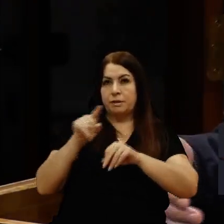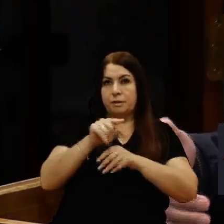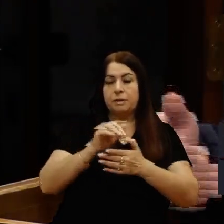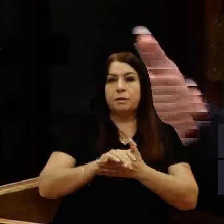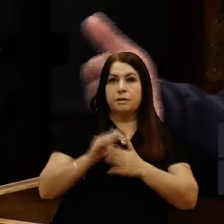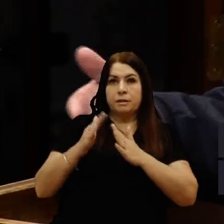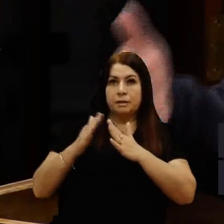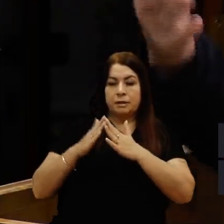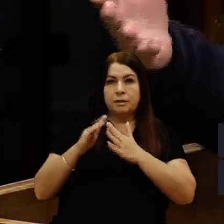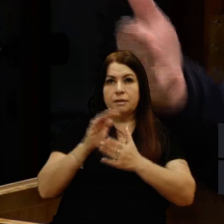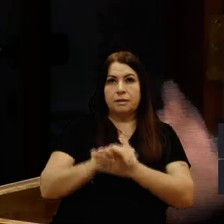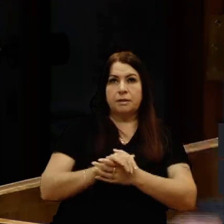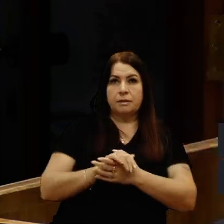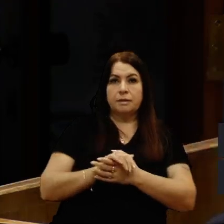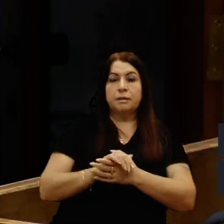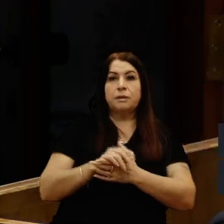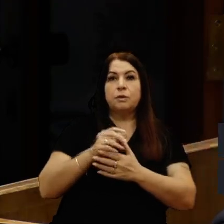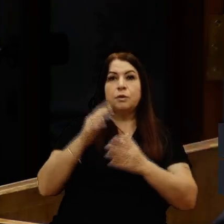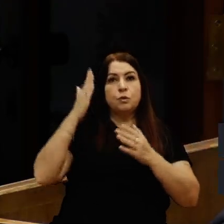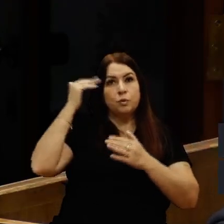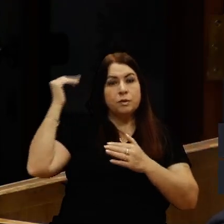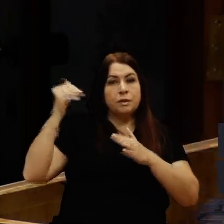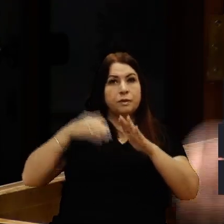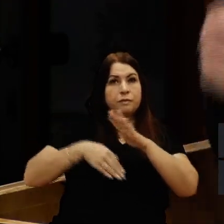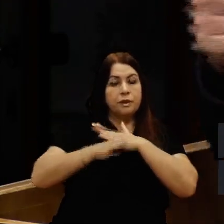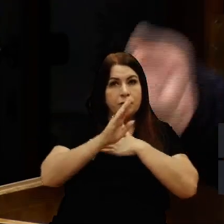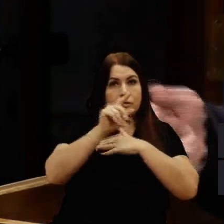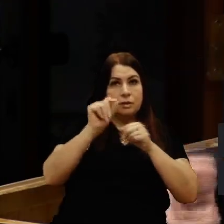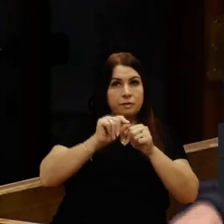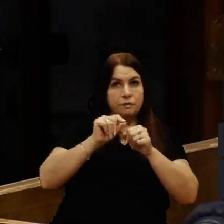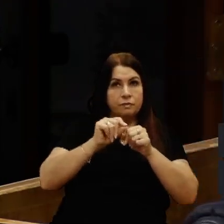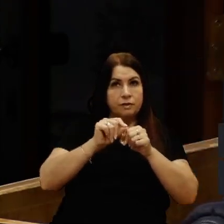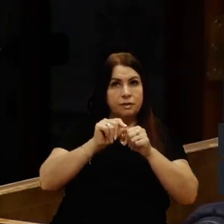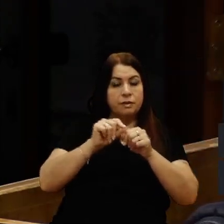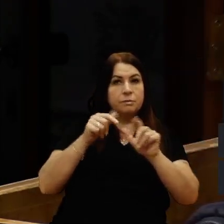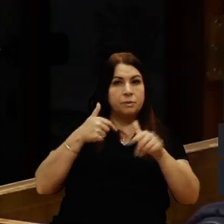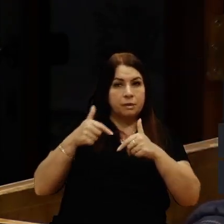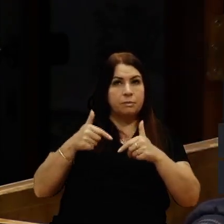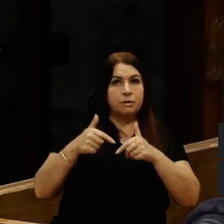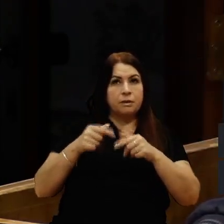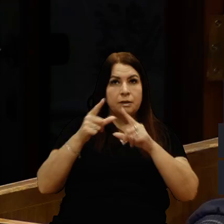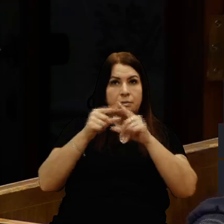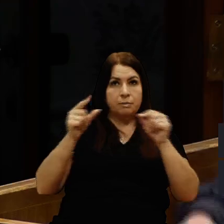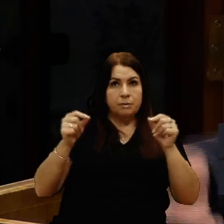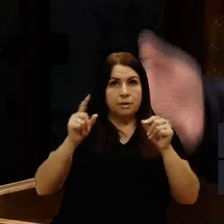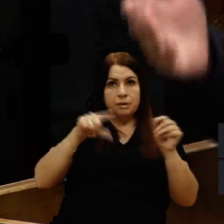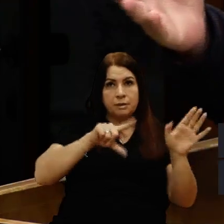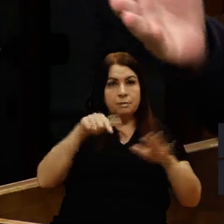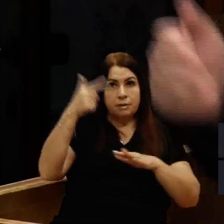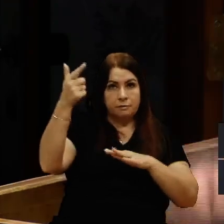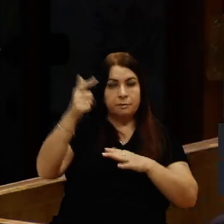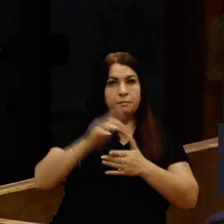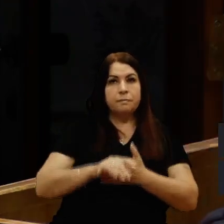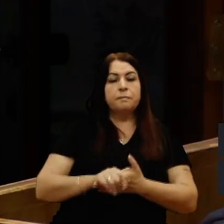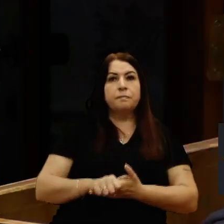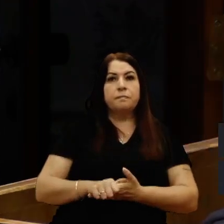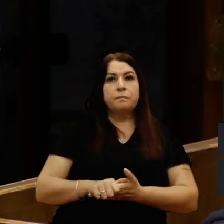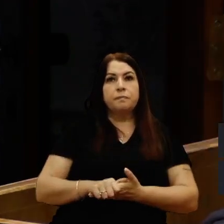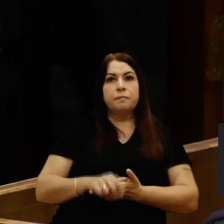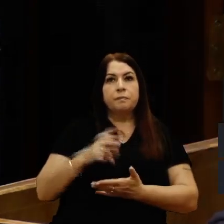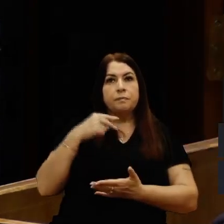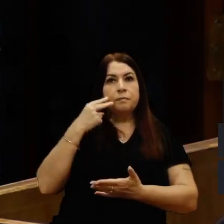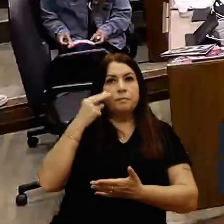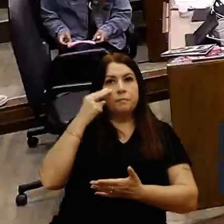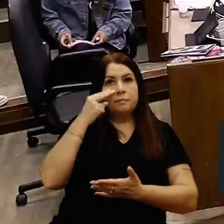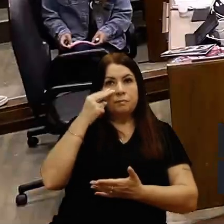também, e sucesso nessa viagem que o senhor estará fazendo agora a trabalho em Brasília na próxima semana. Vereador Fantinel,